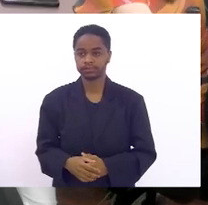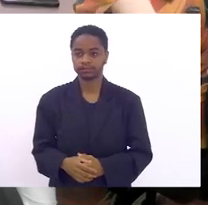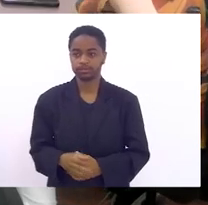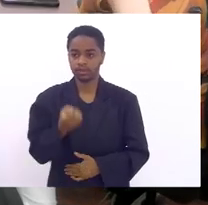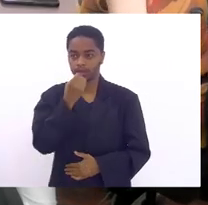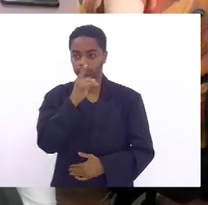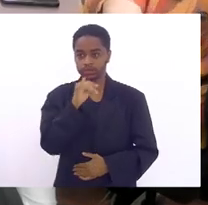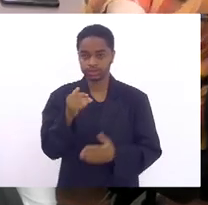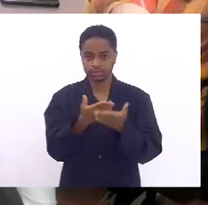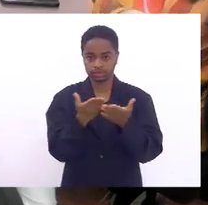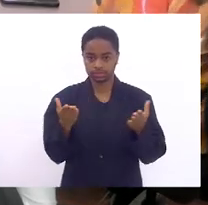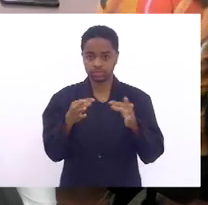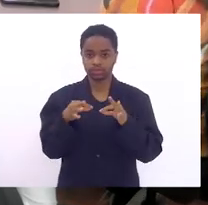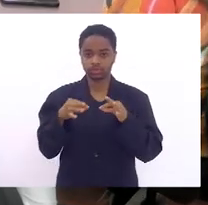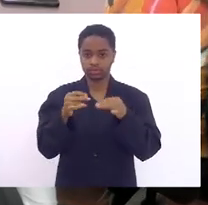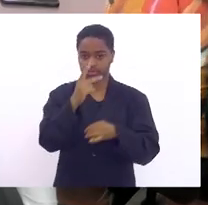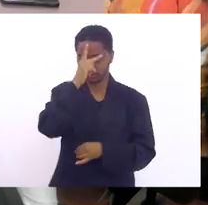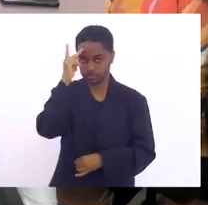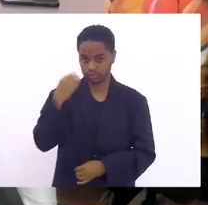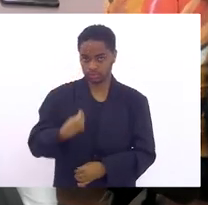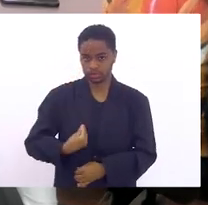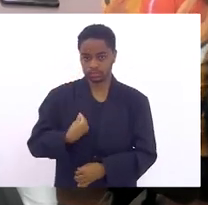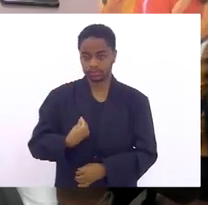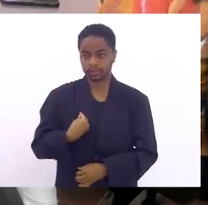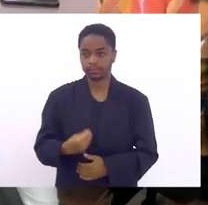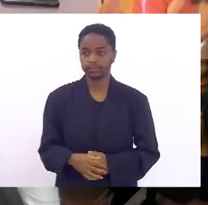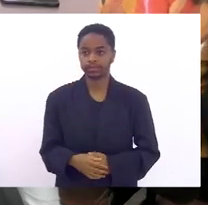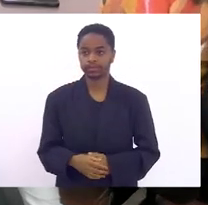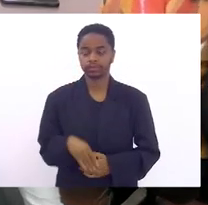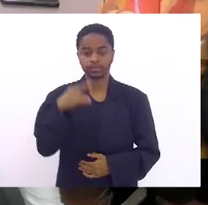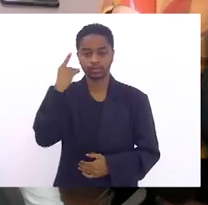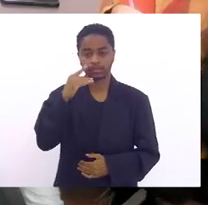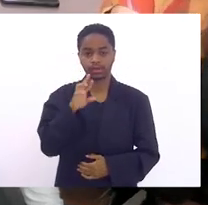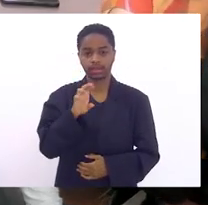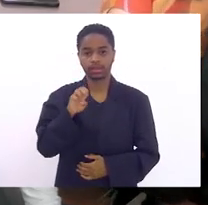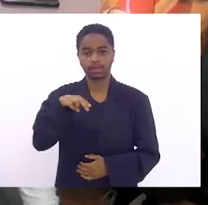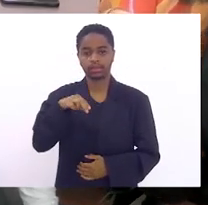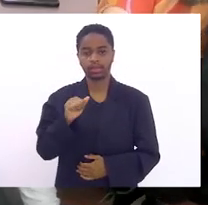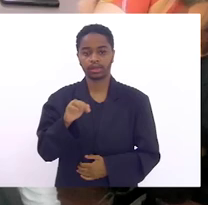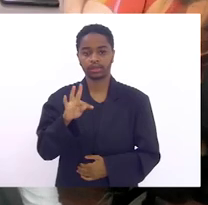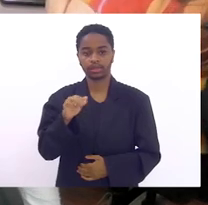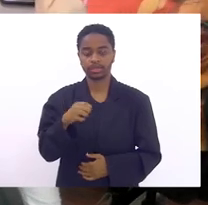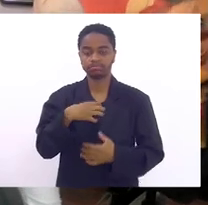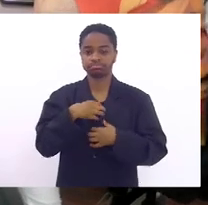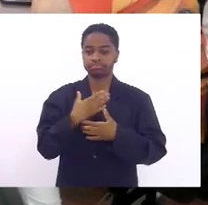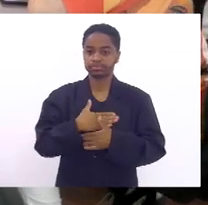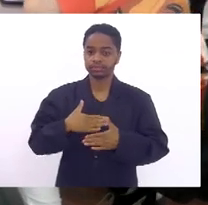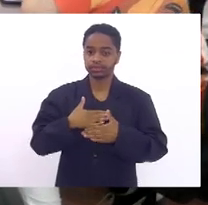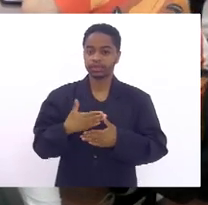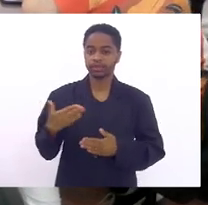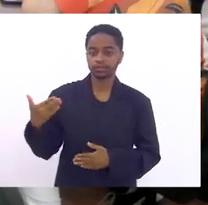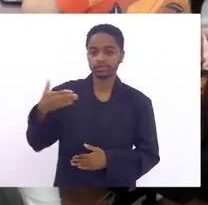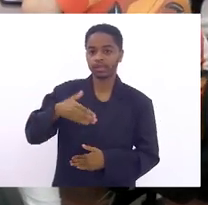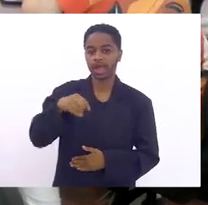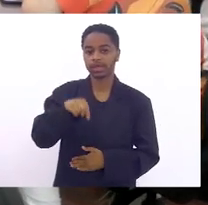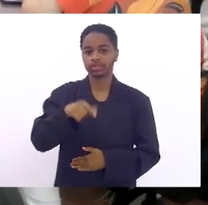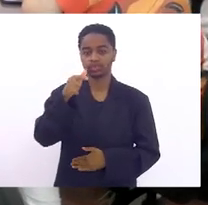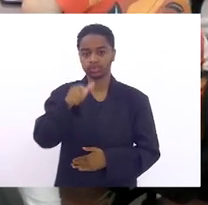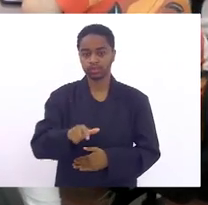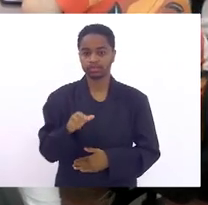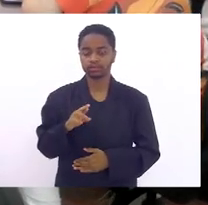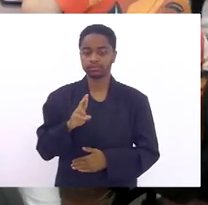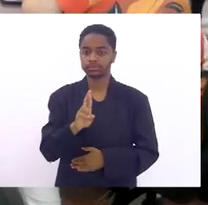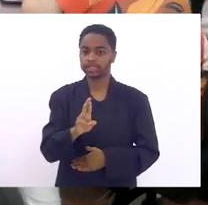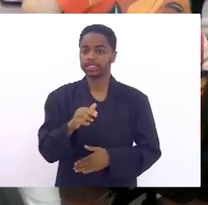a todas e todos os presentes deputada Renata Souza é um prazer est aqui de novo nessa casa representando a nossa